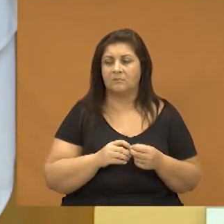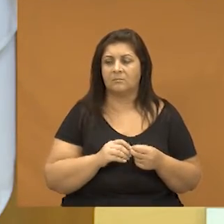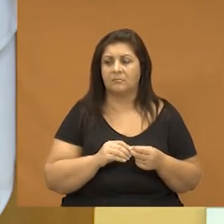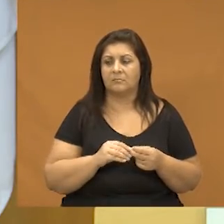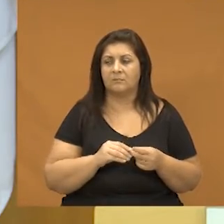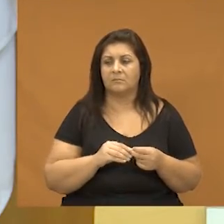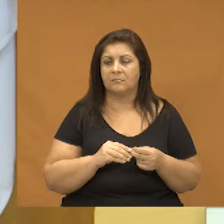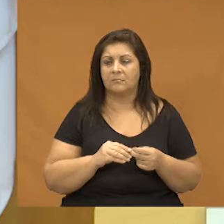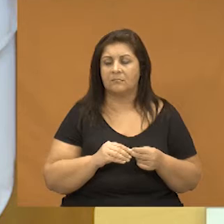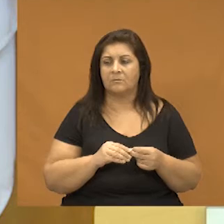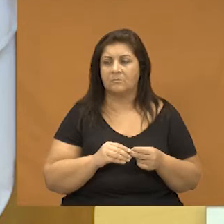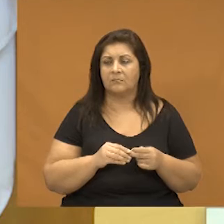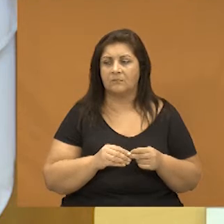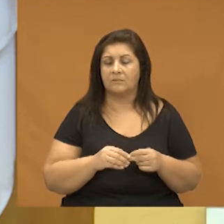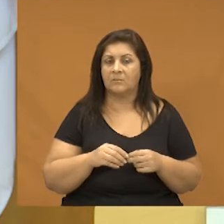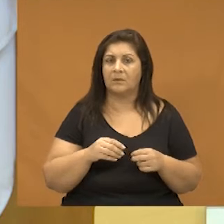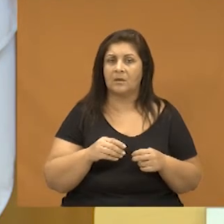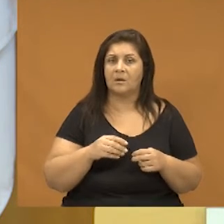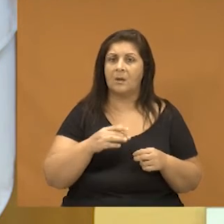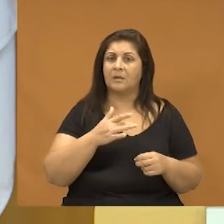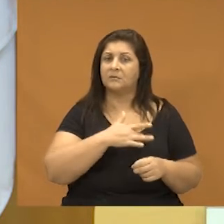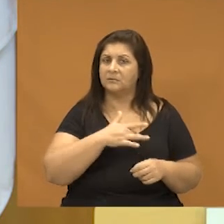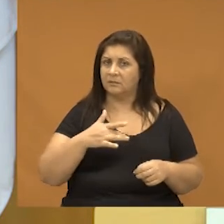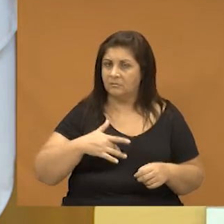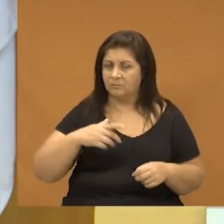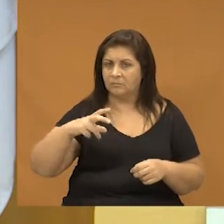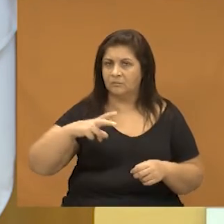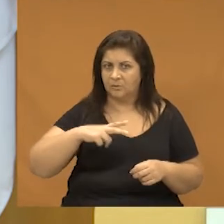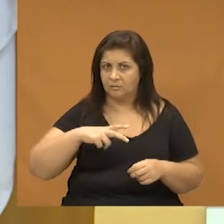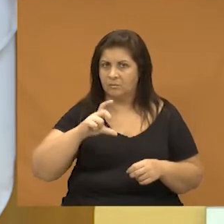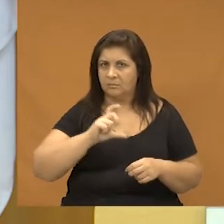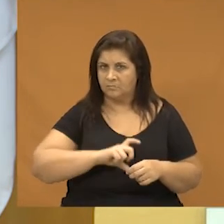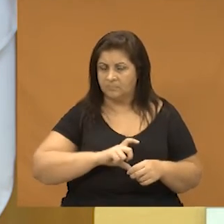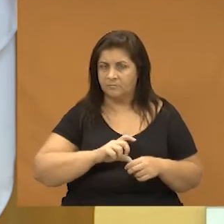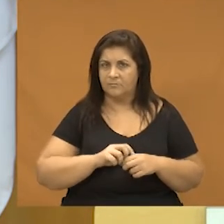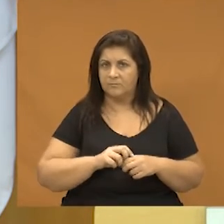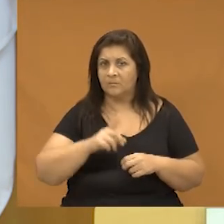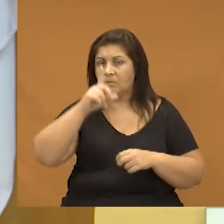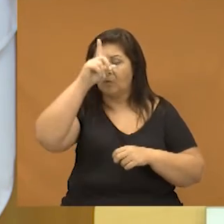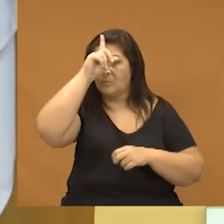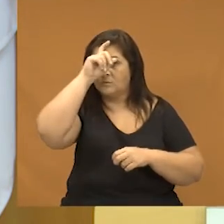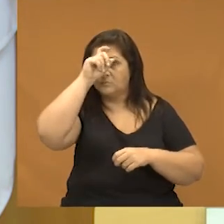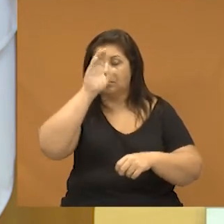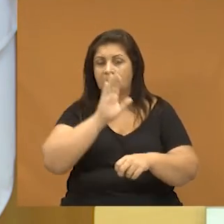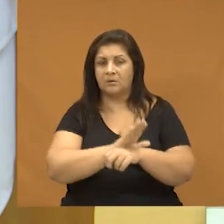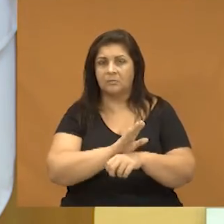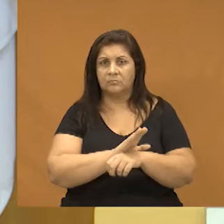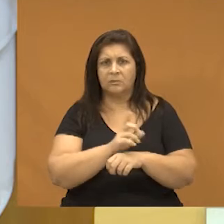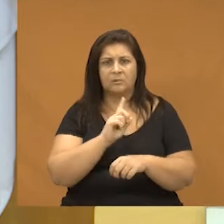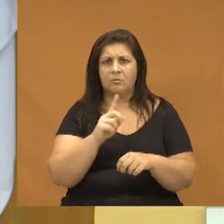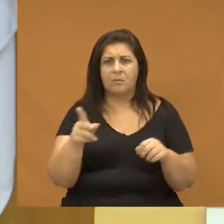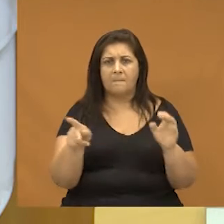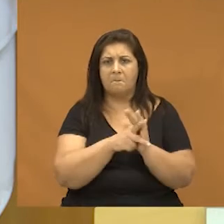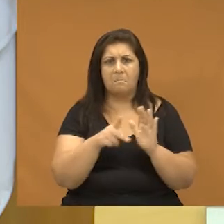importante. O convênio, Aderbal, o hospital presta um serviço para o convênio, ele não tem vínculo nenhum com o